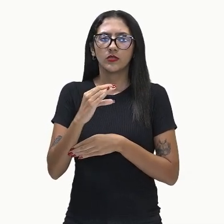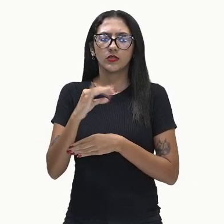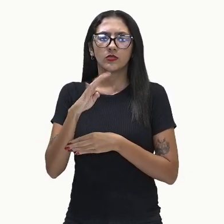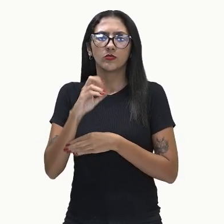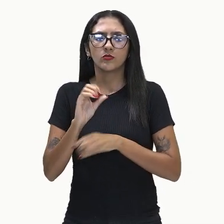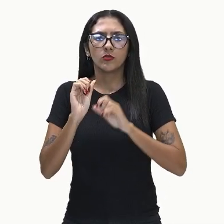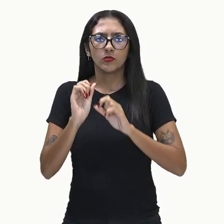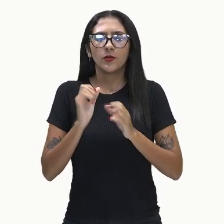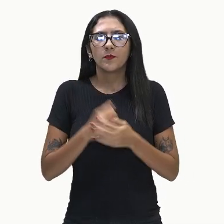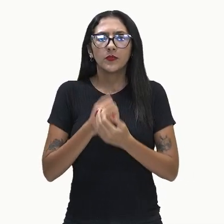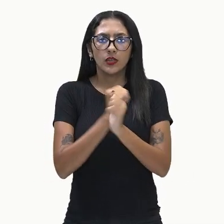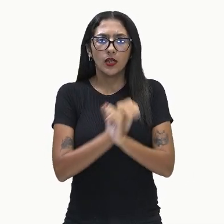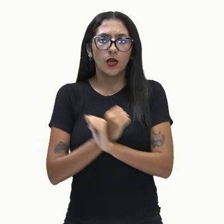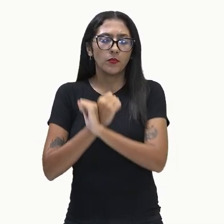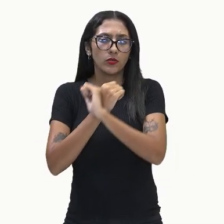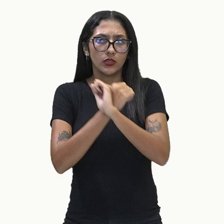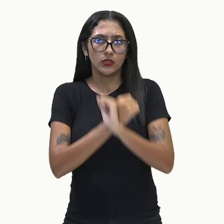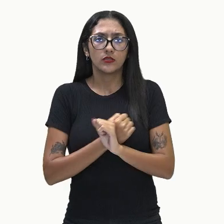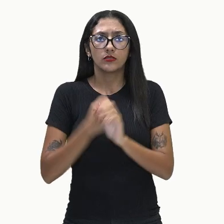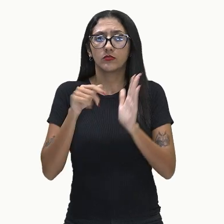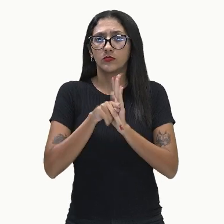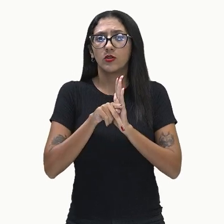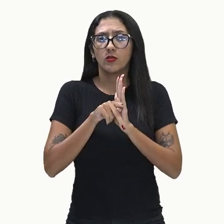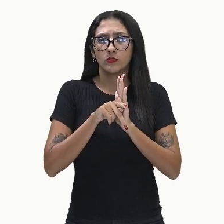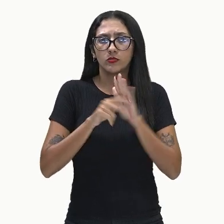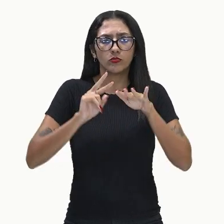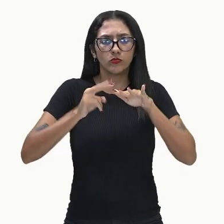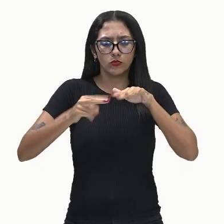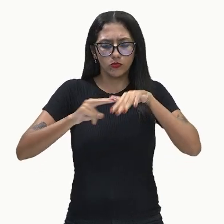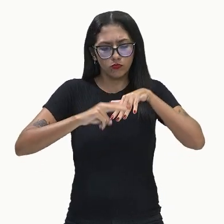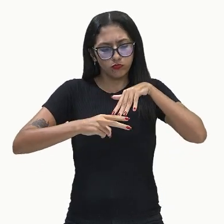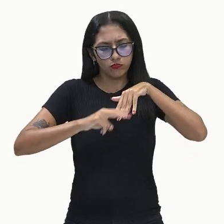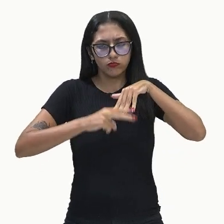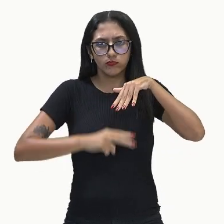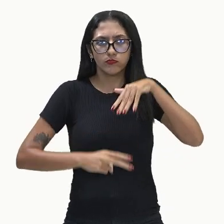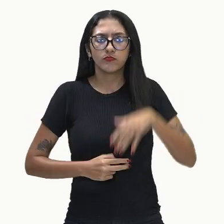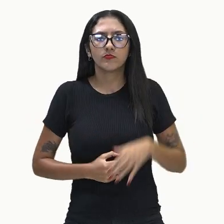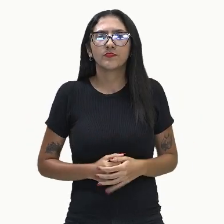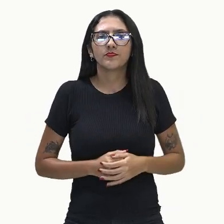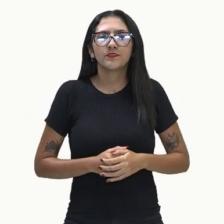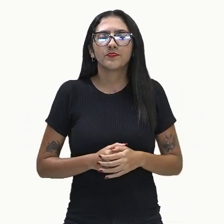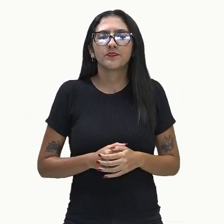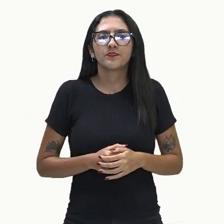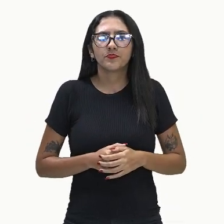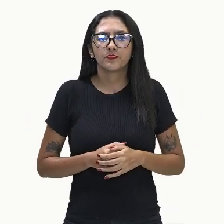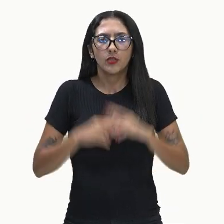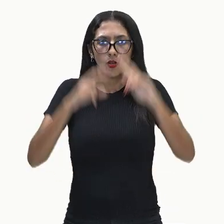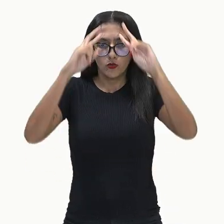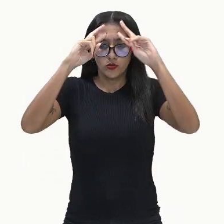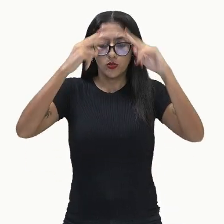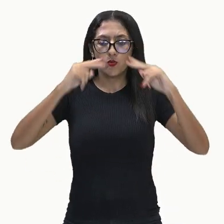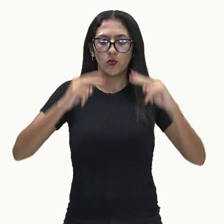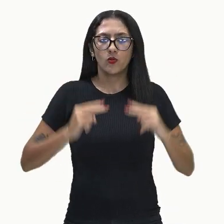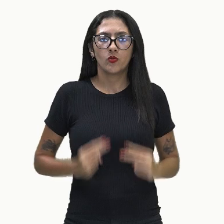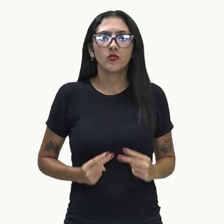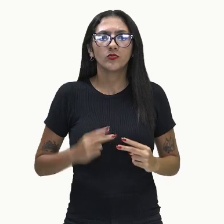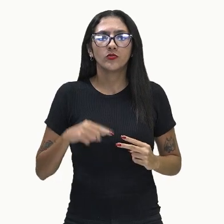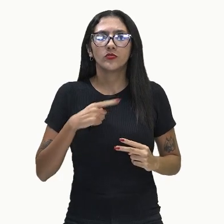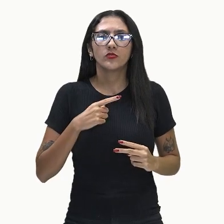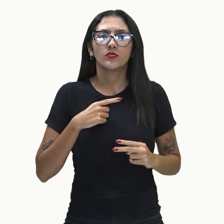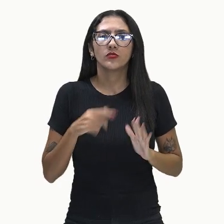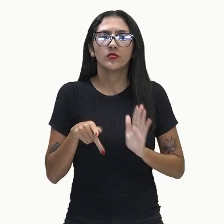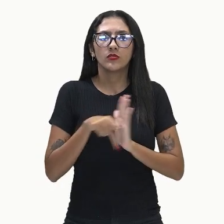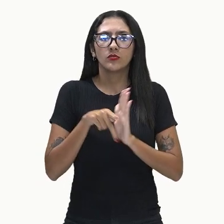darão sustentação e proteção aos neurônios. Os neurônios, os quais são responsáveis pelas